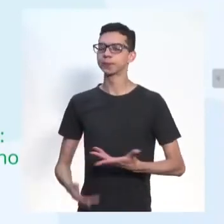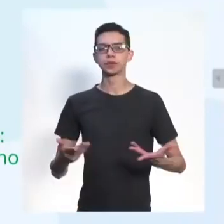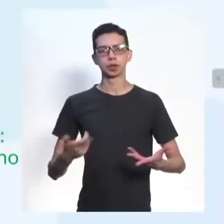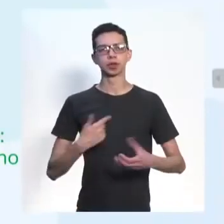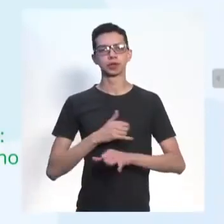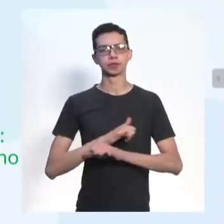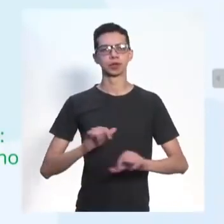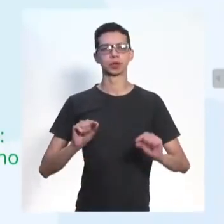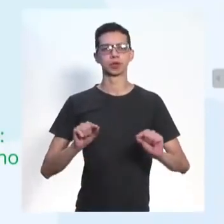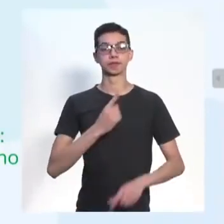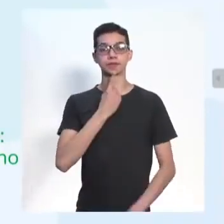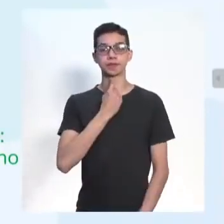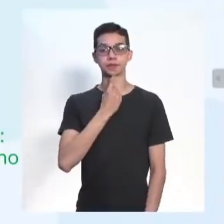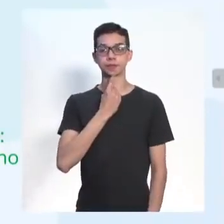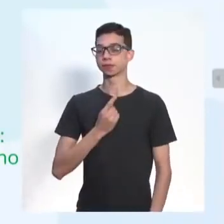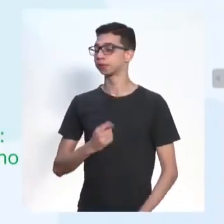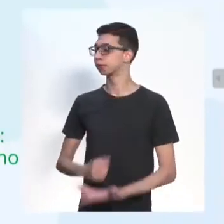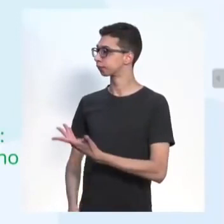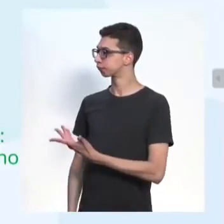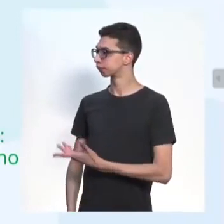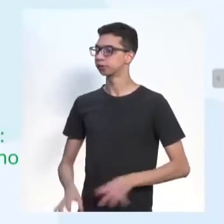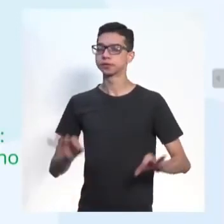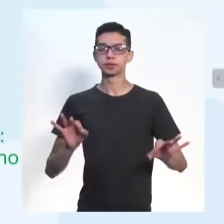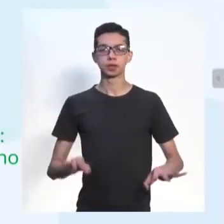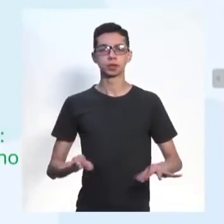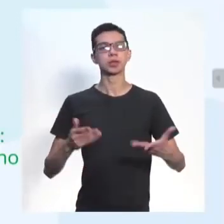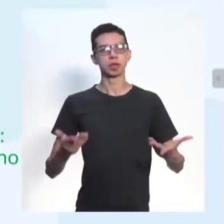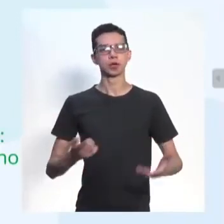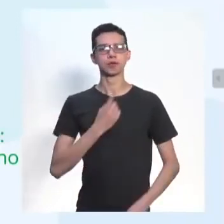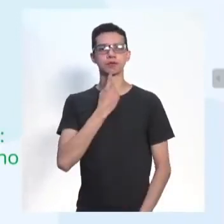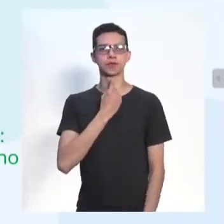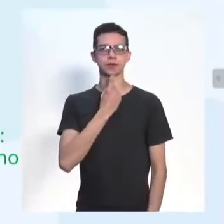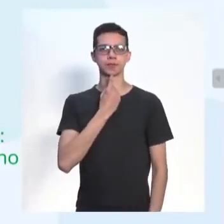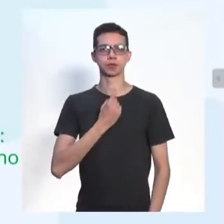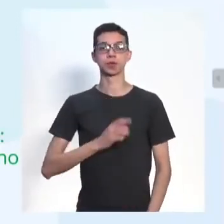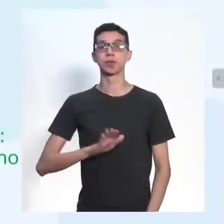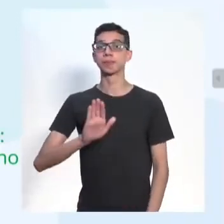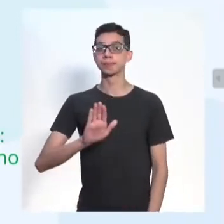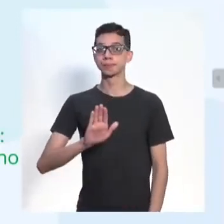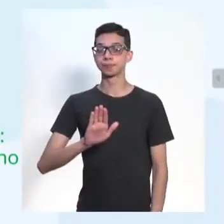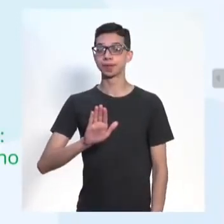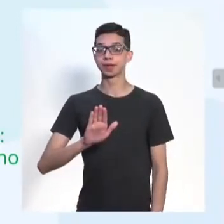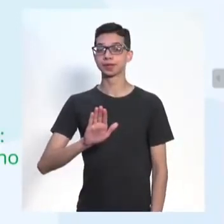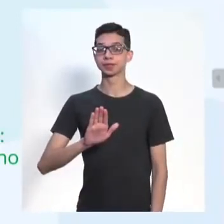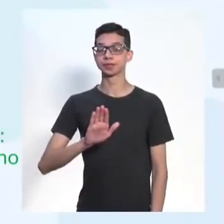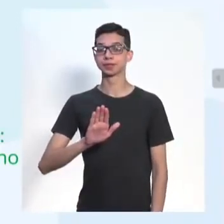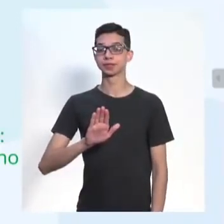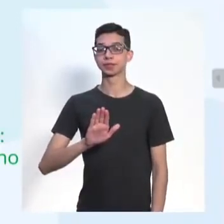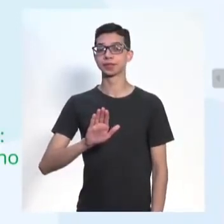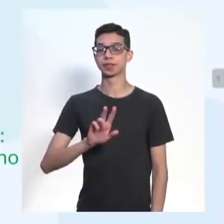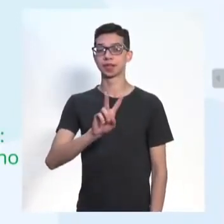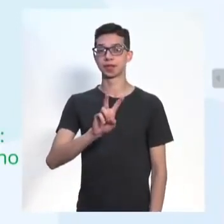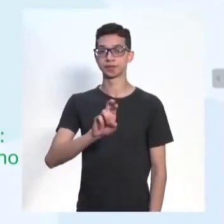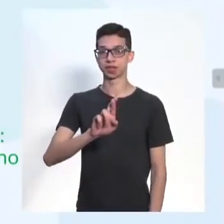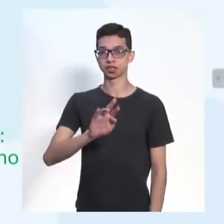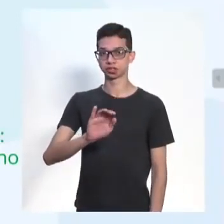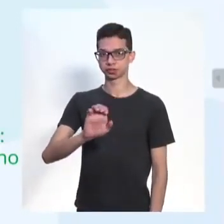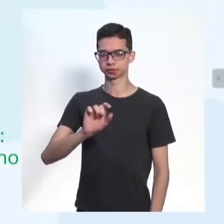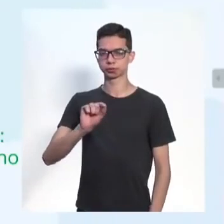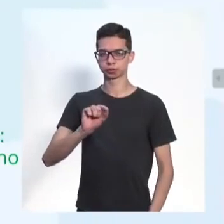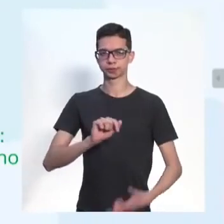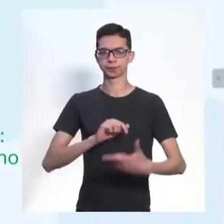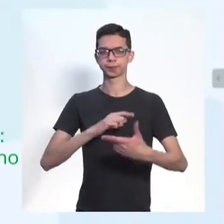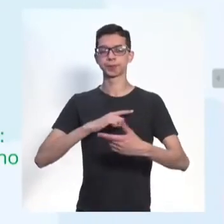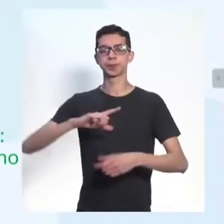esse ângulo aqui em vermelho. Se ele é em vermelho e ele está oposto pelo vértice, então eu posso falar que o